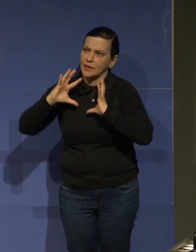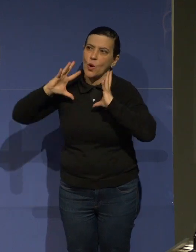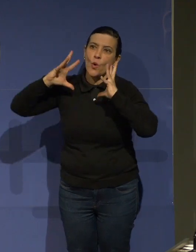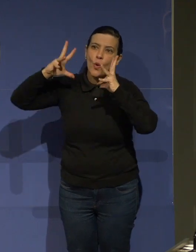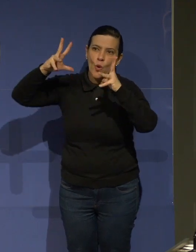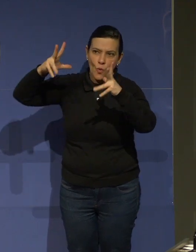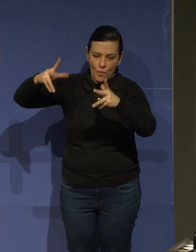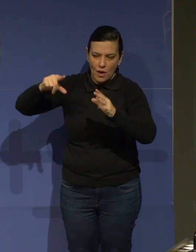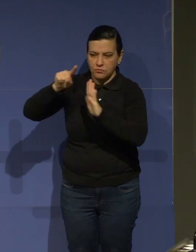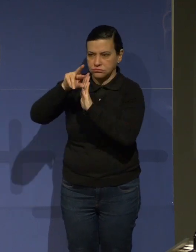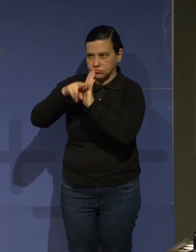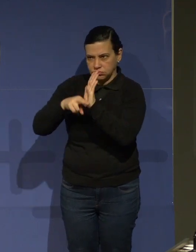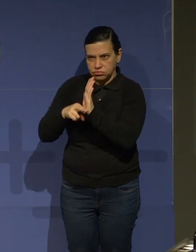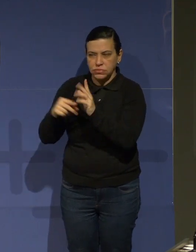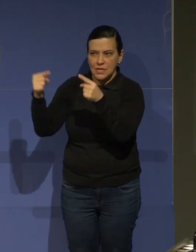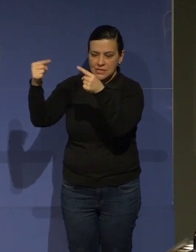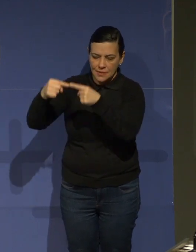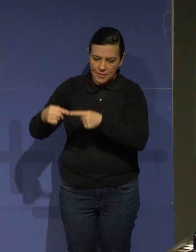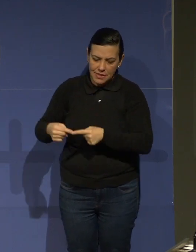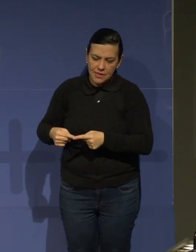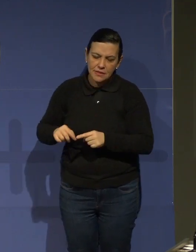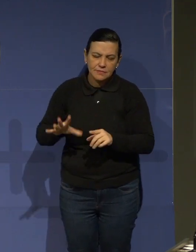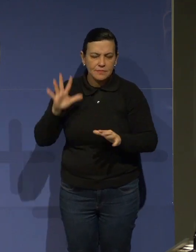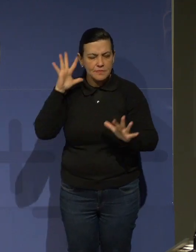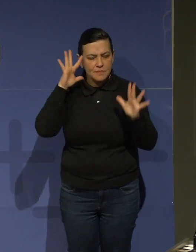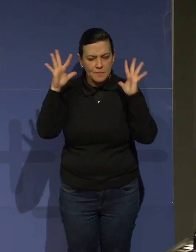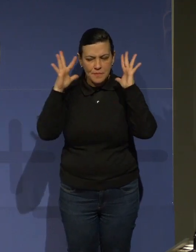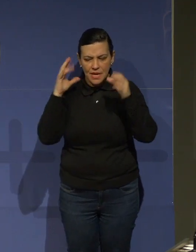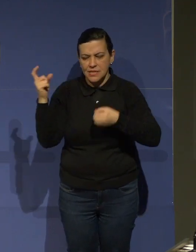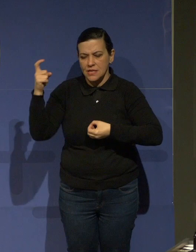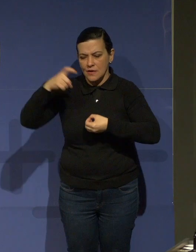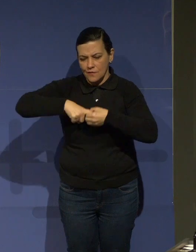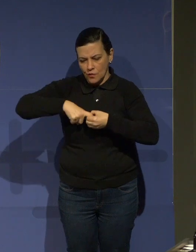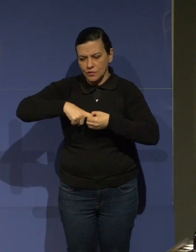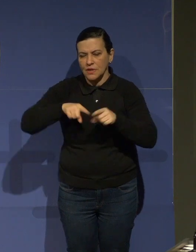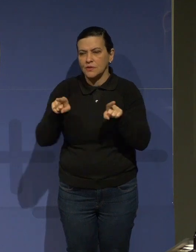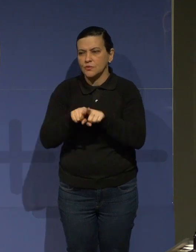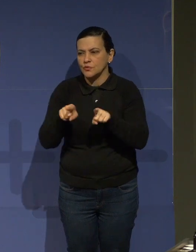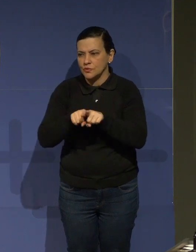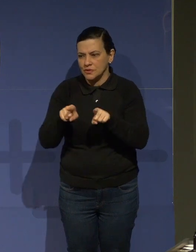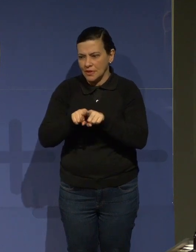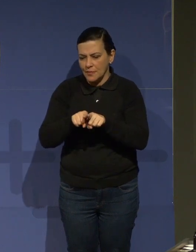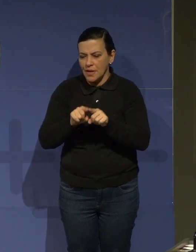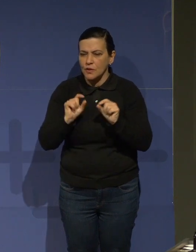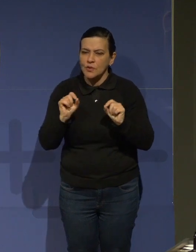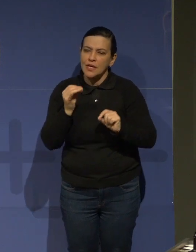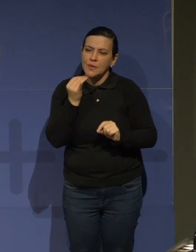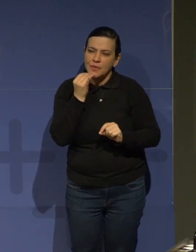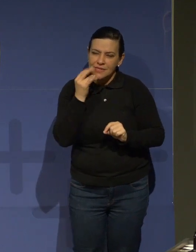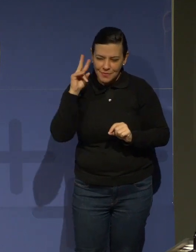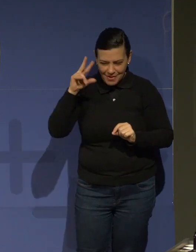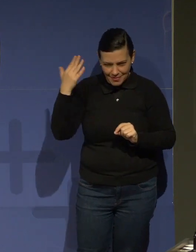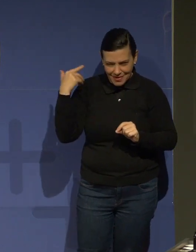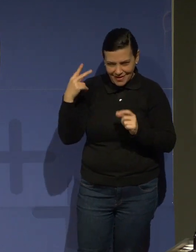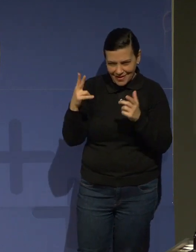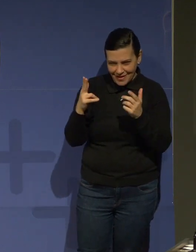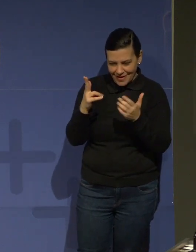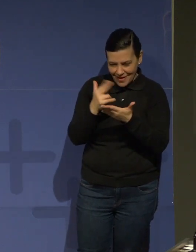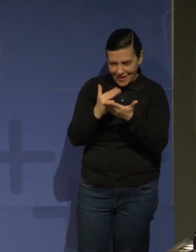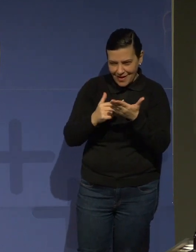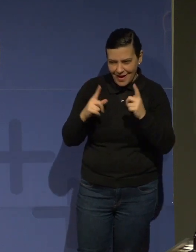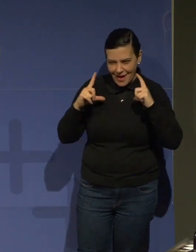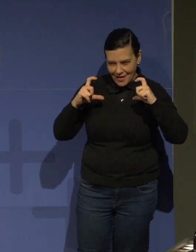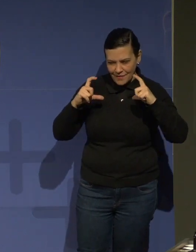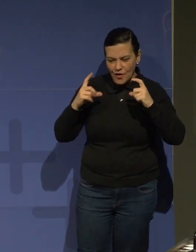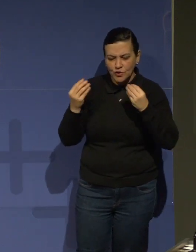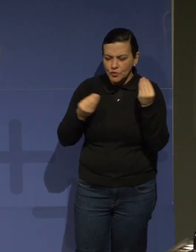que também define. Quando a gente pensa, por exemplo, voltando um pouco ali na questão do móvel, o que seria, onde que essas